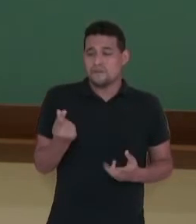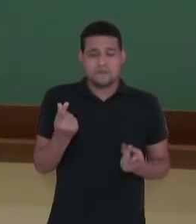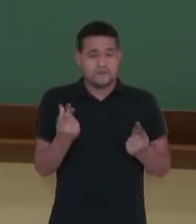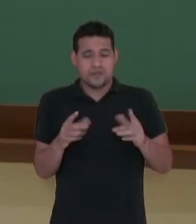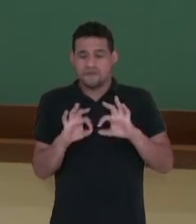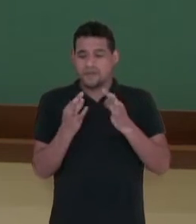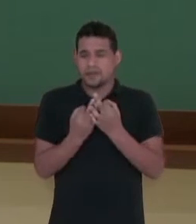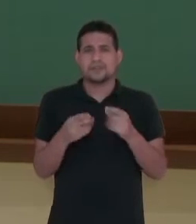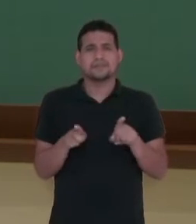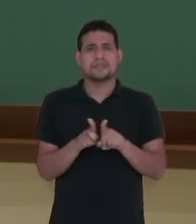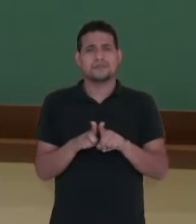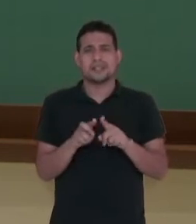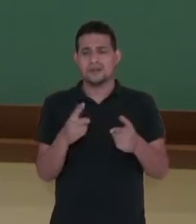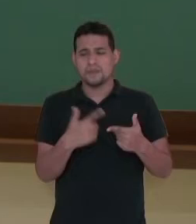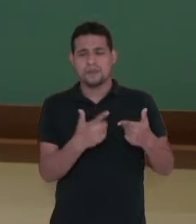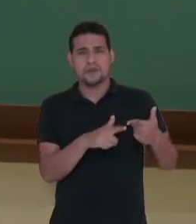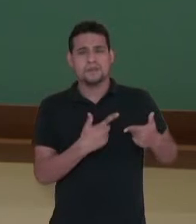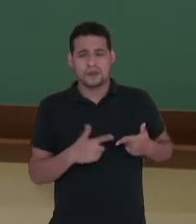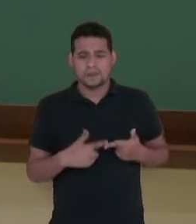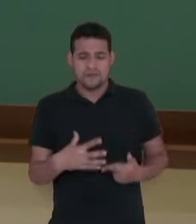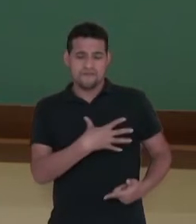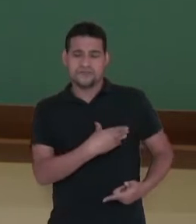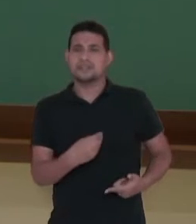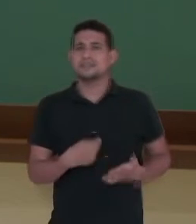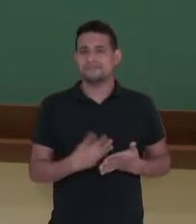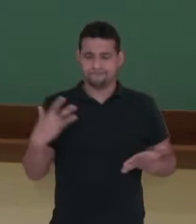família e seus ninhos, tiraram os